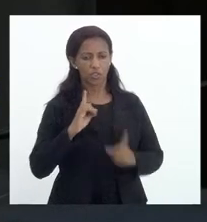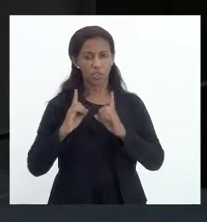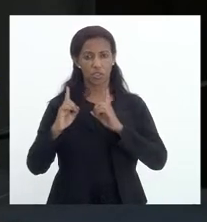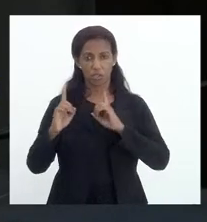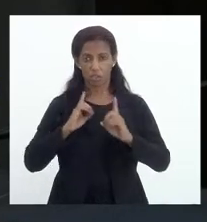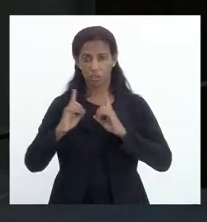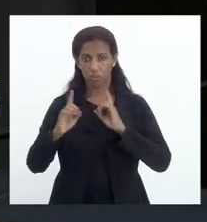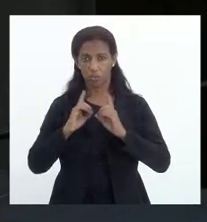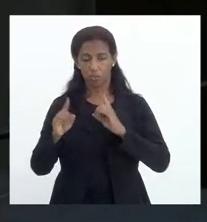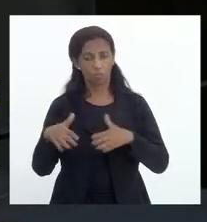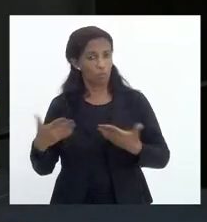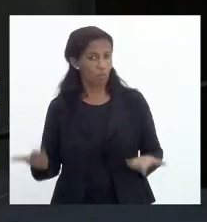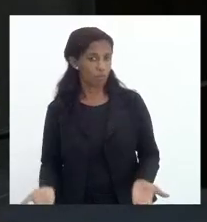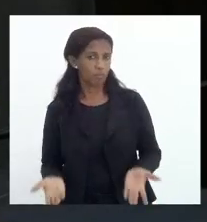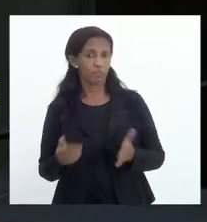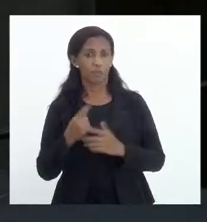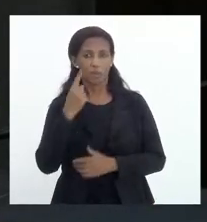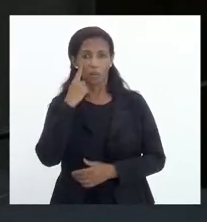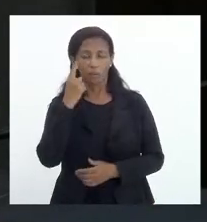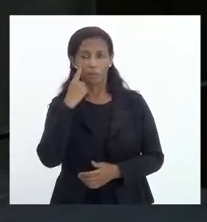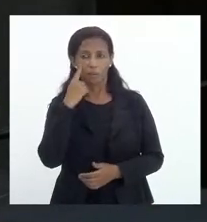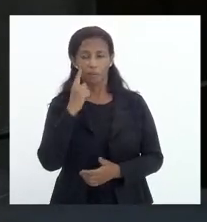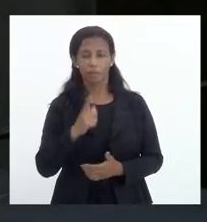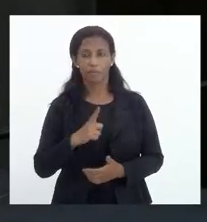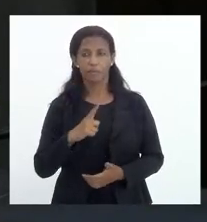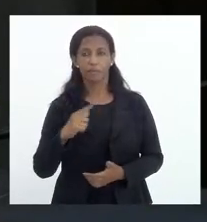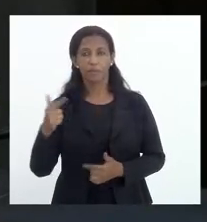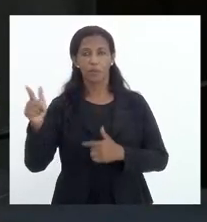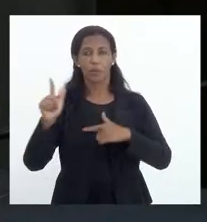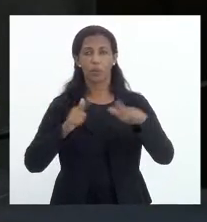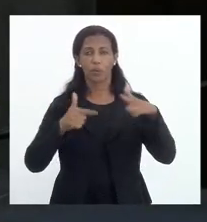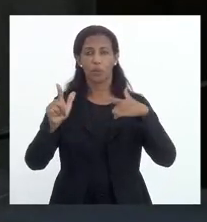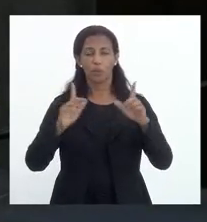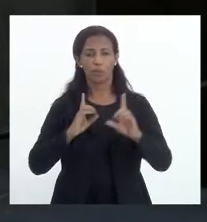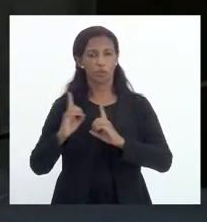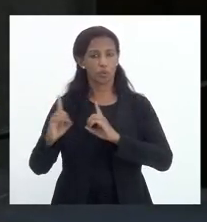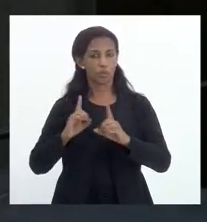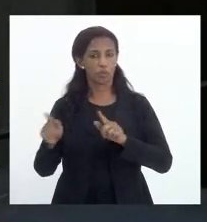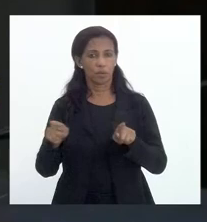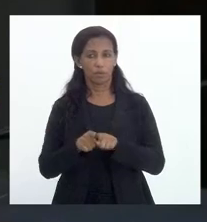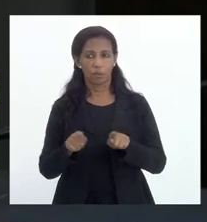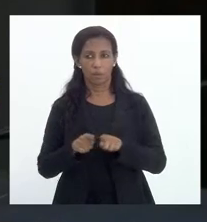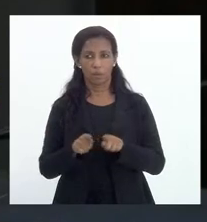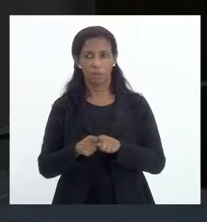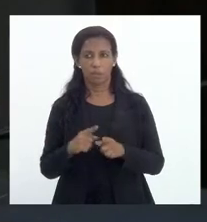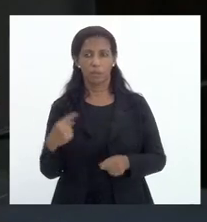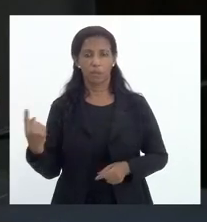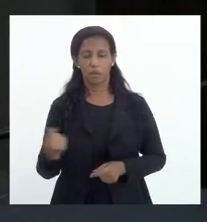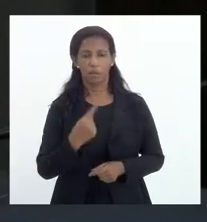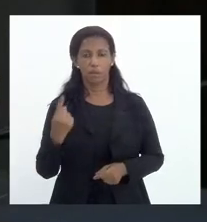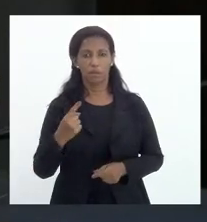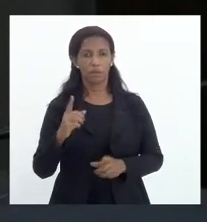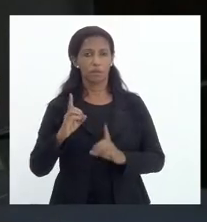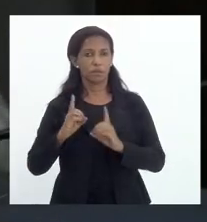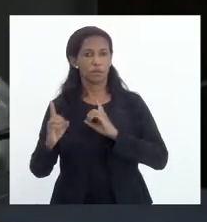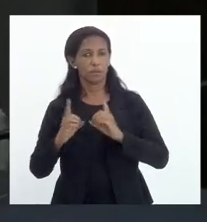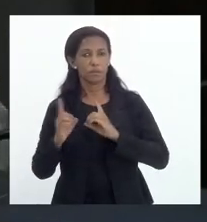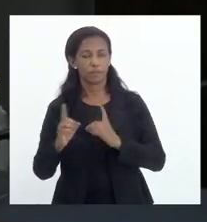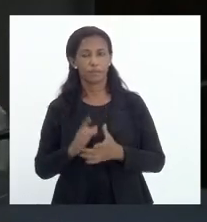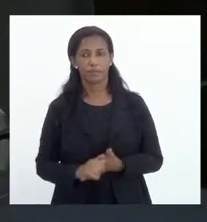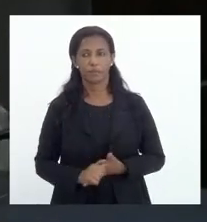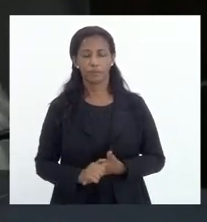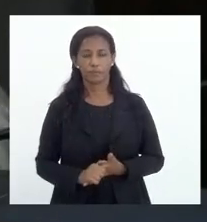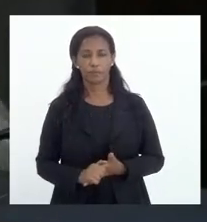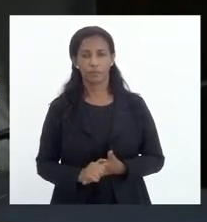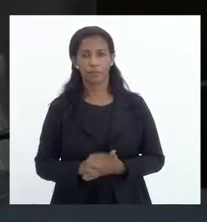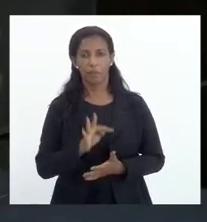discutindo, obviamente, para ver, e tem outras discussões também, né, que nós estamos discutindo com o